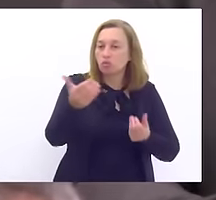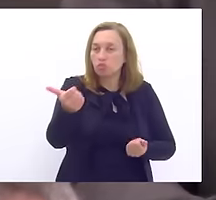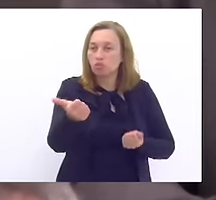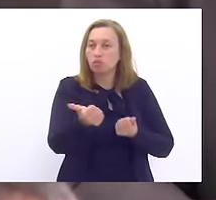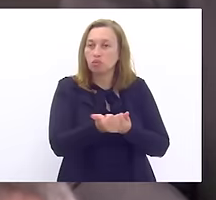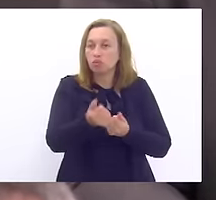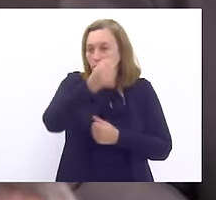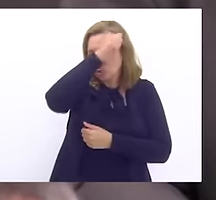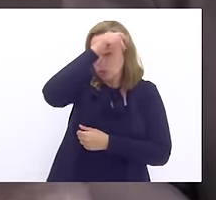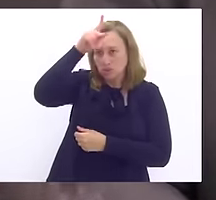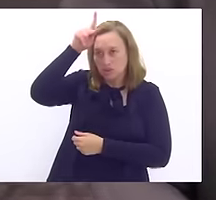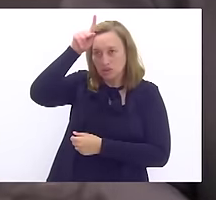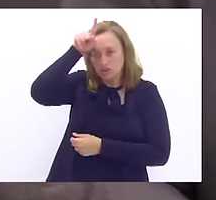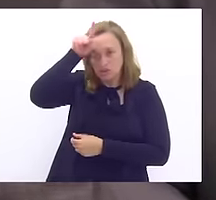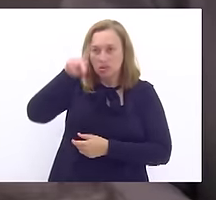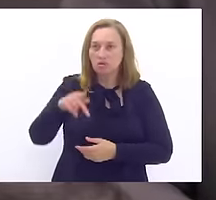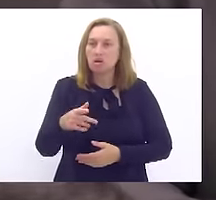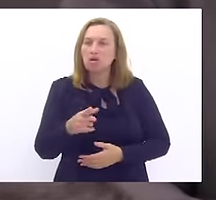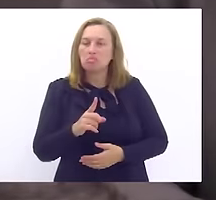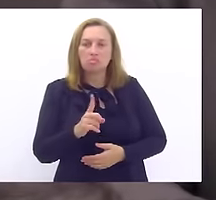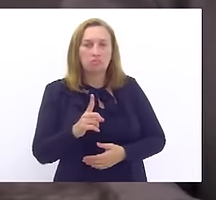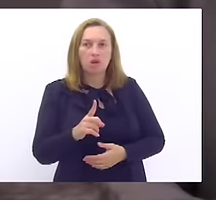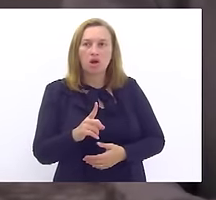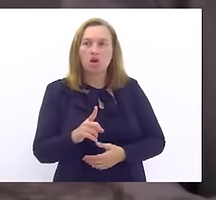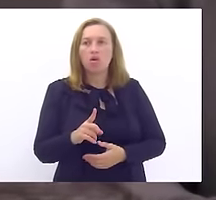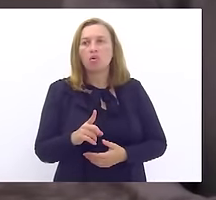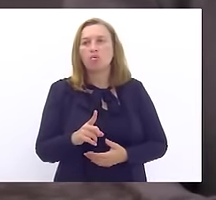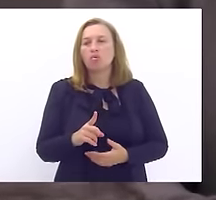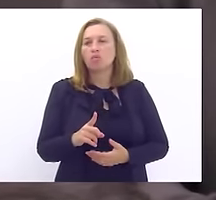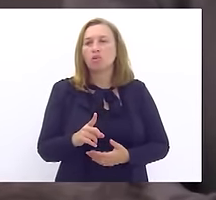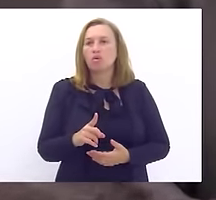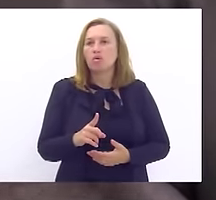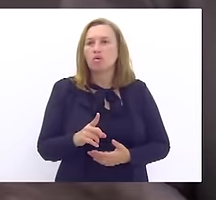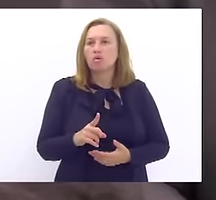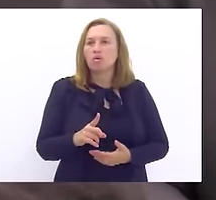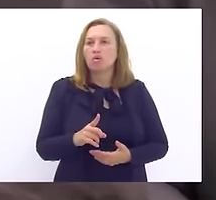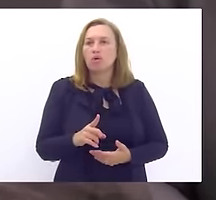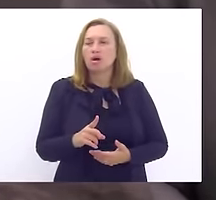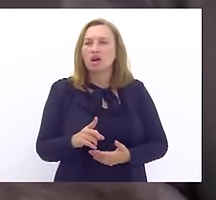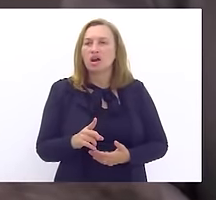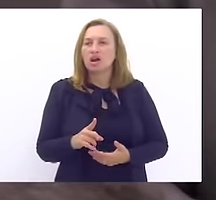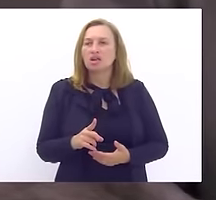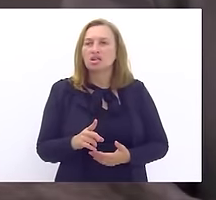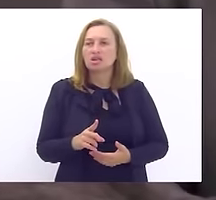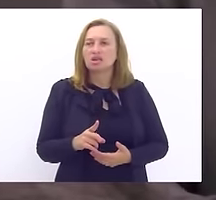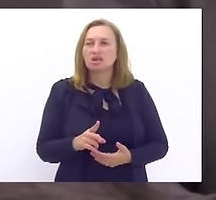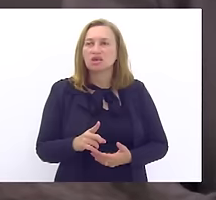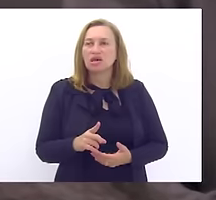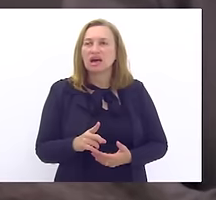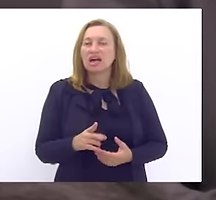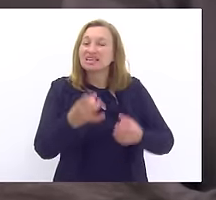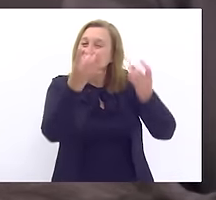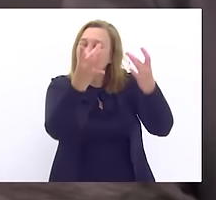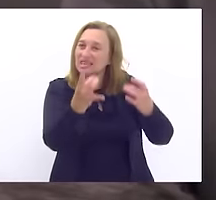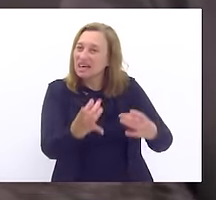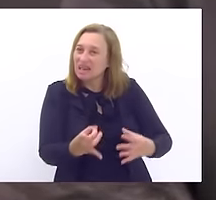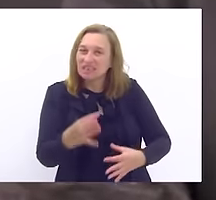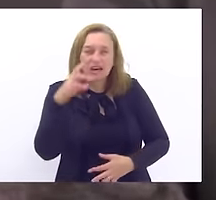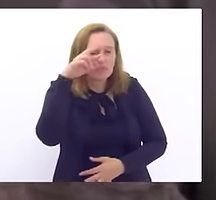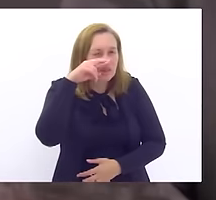é praxe nós não nos debruçarmos sobre a finalidade da fiscalização